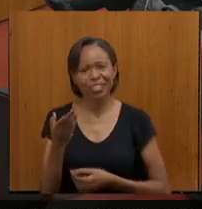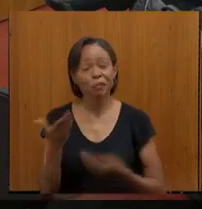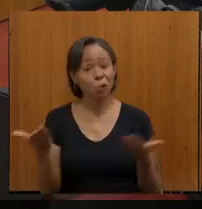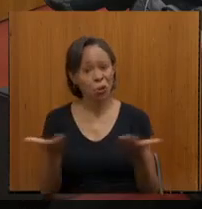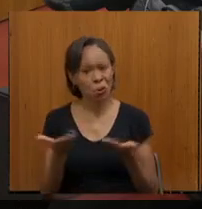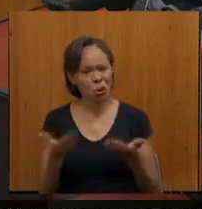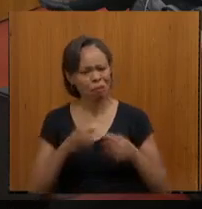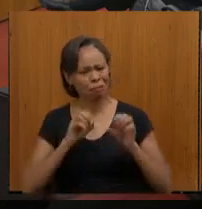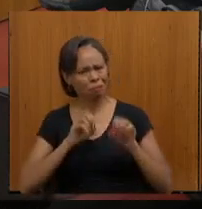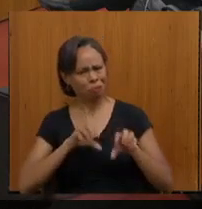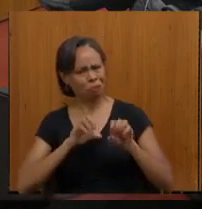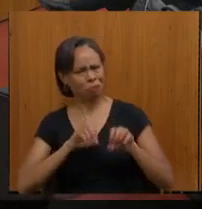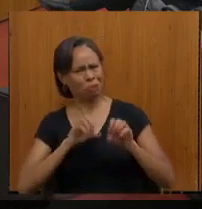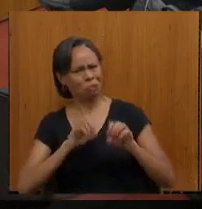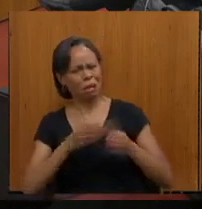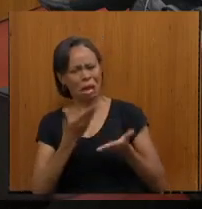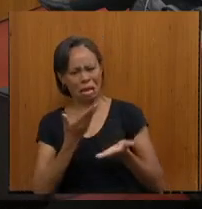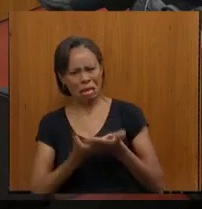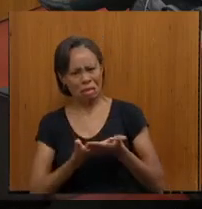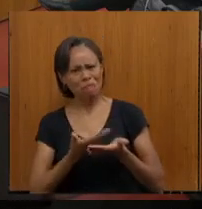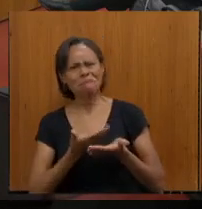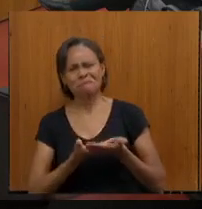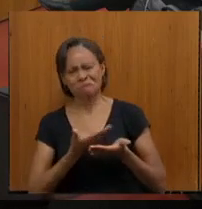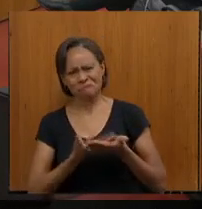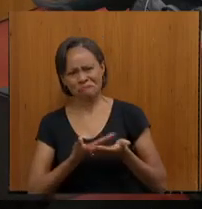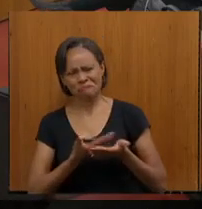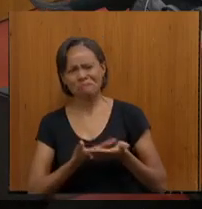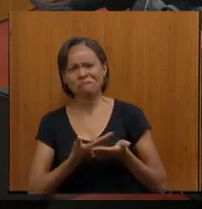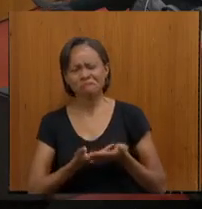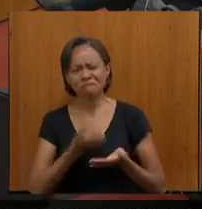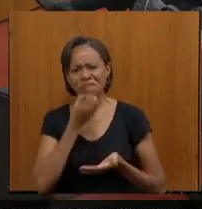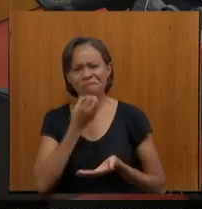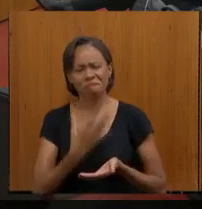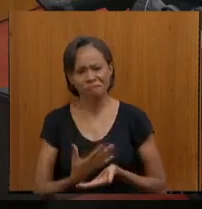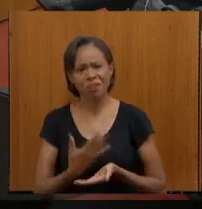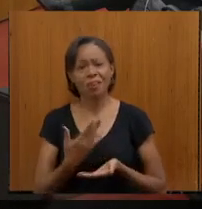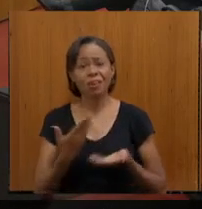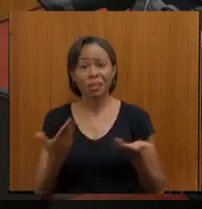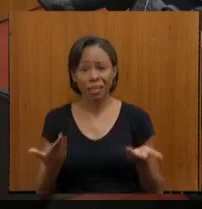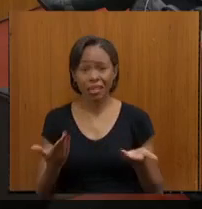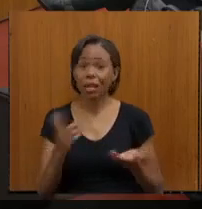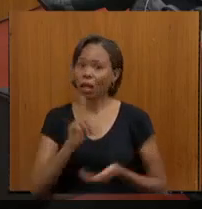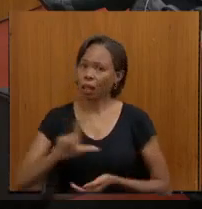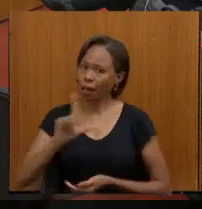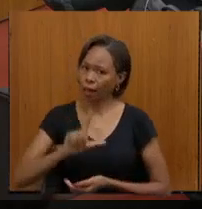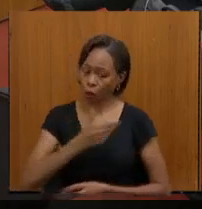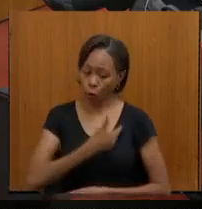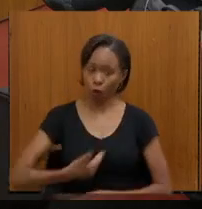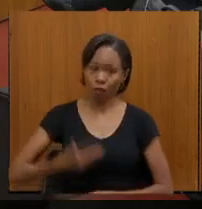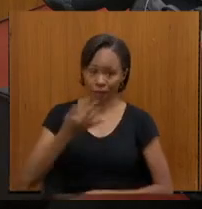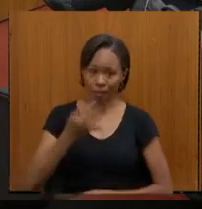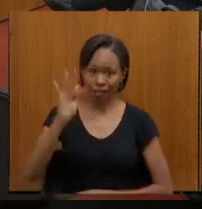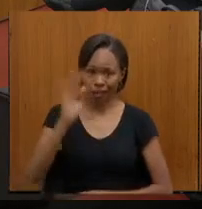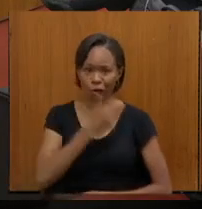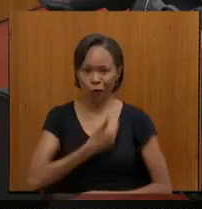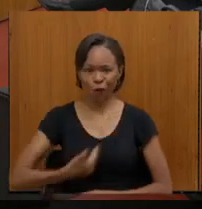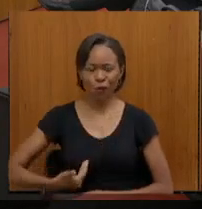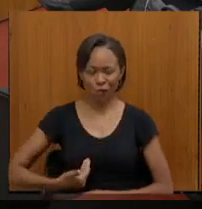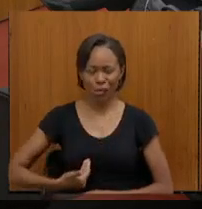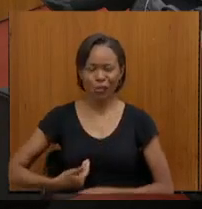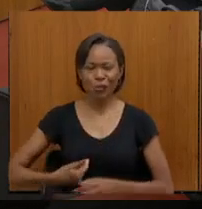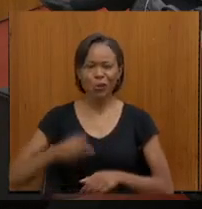aula aqui hoje E logicamente ainda que o governo federal Governo do Estado apresentados